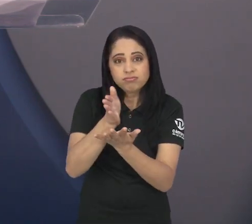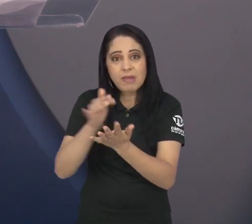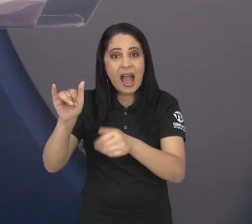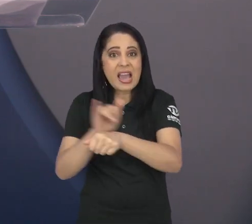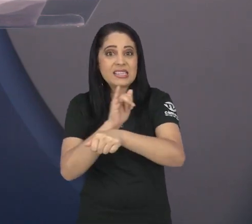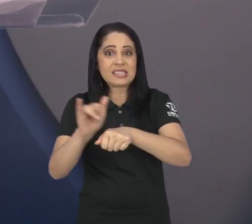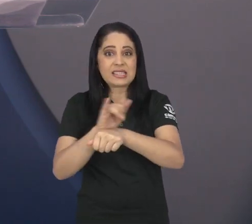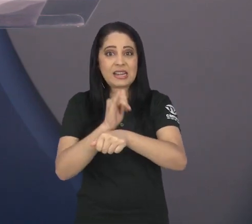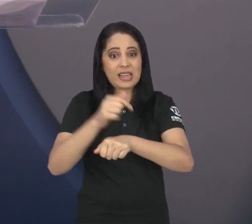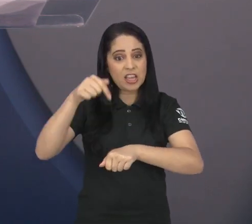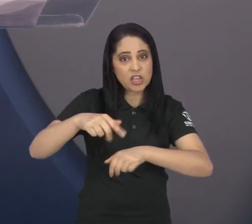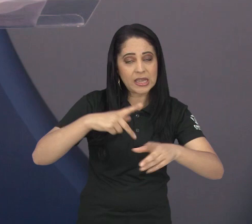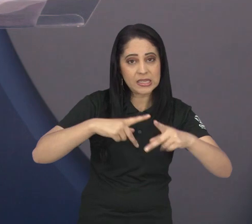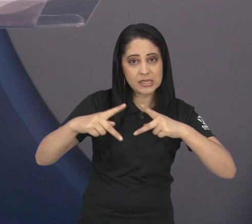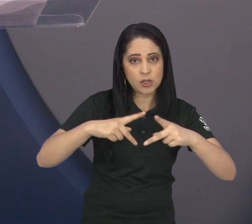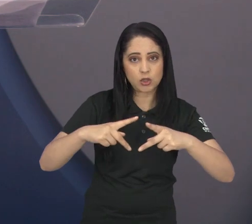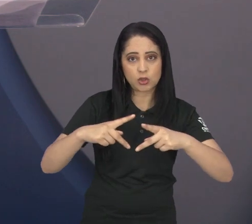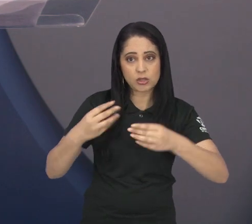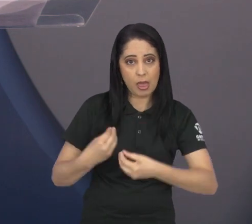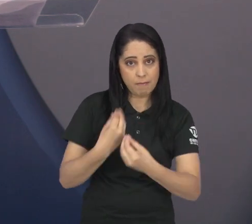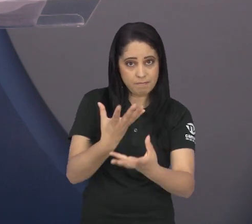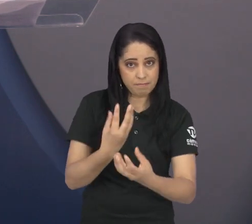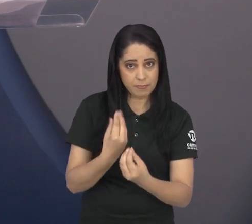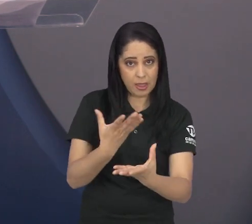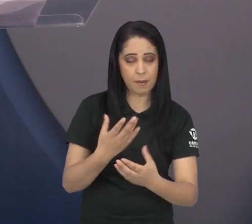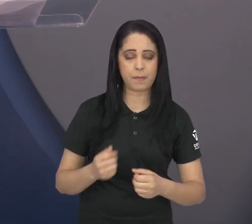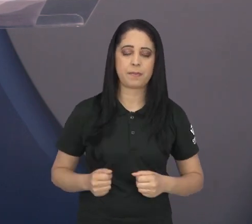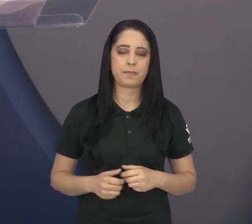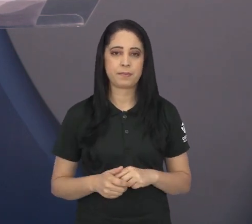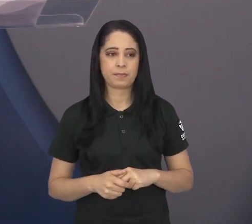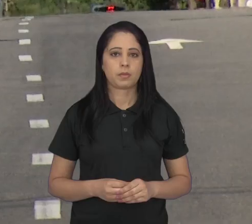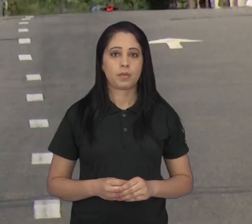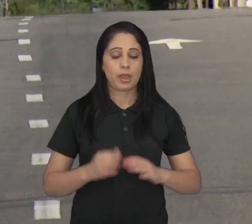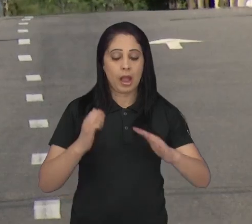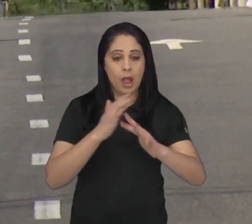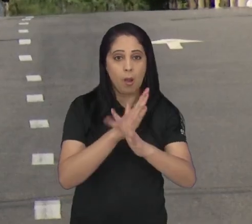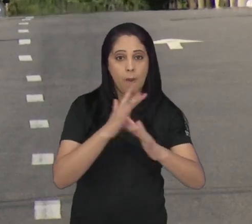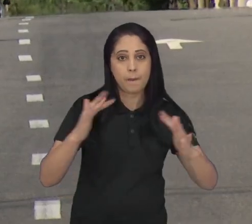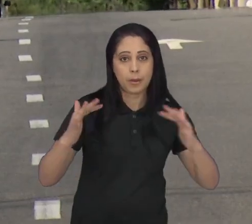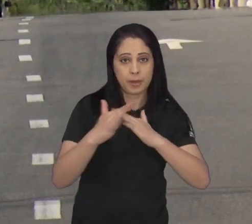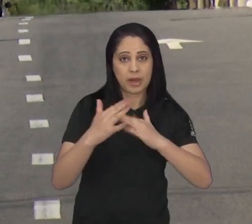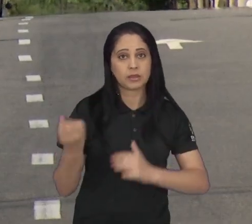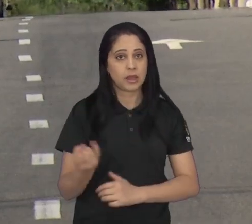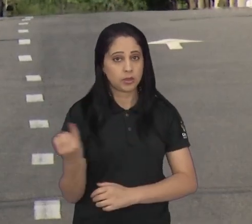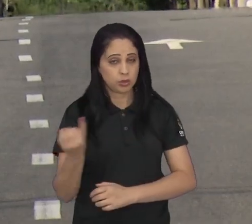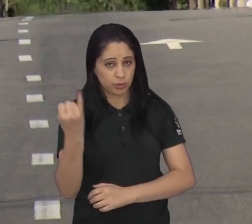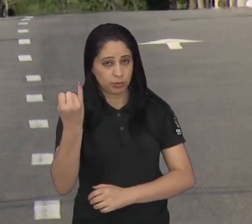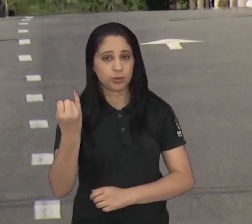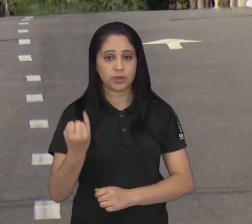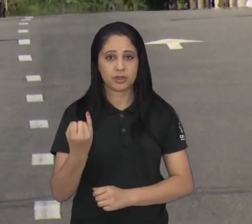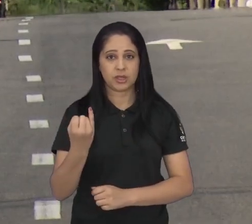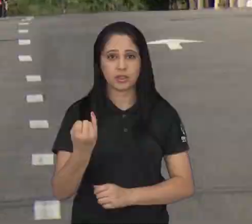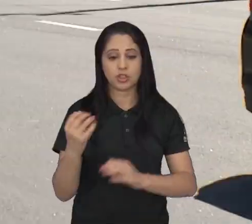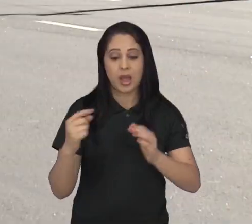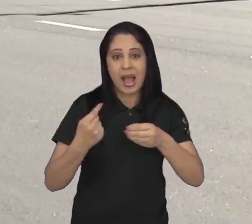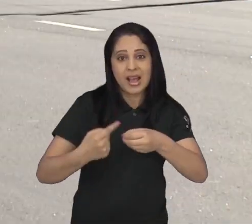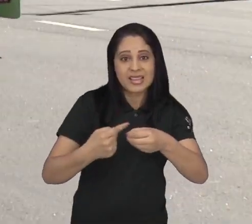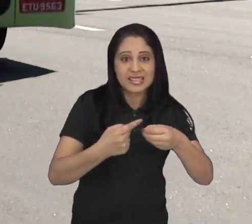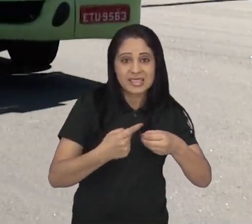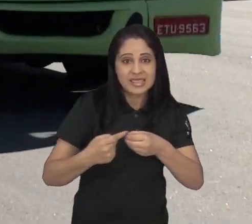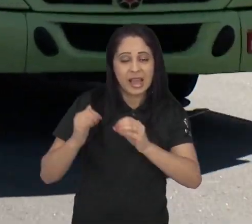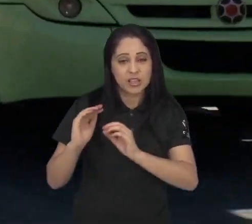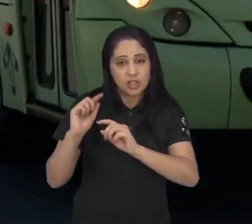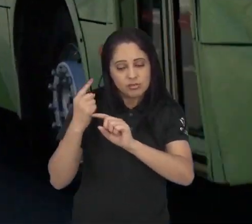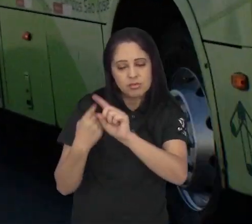alternativas recentes que a cidade de São José oferece nesse setor a mobilidade urbana é muito importante para